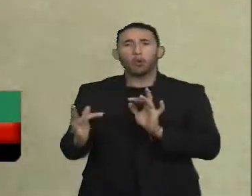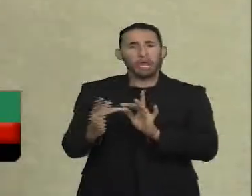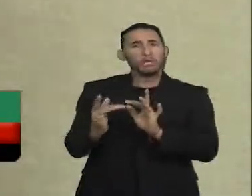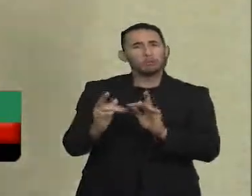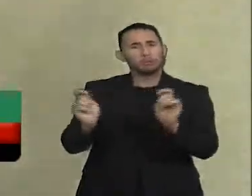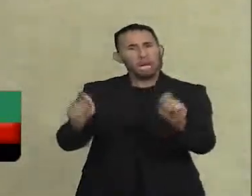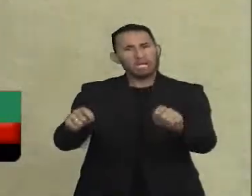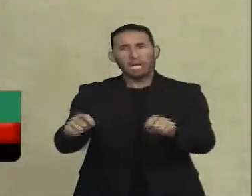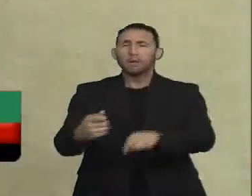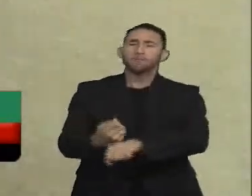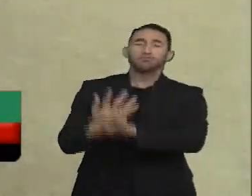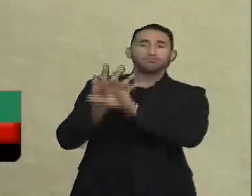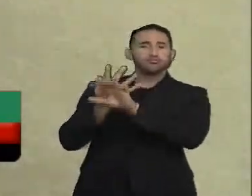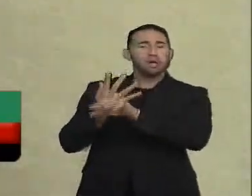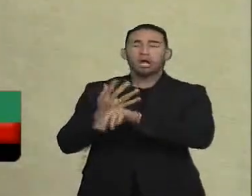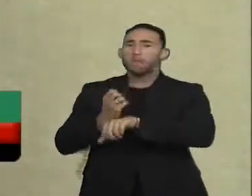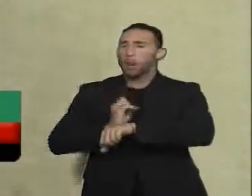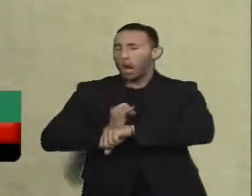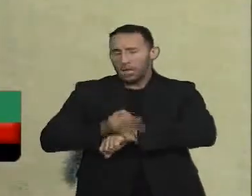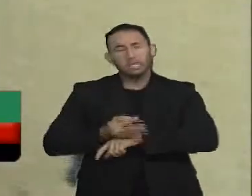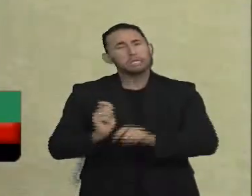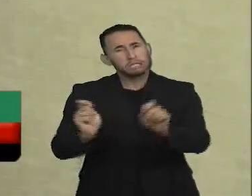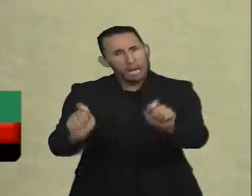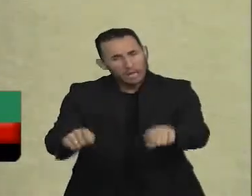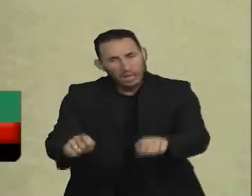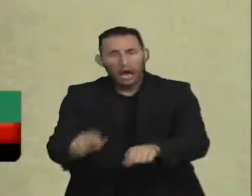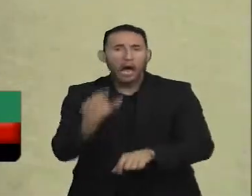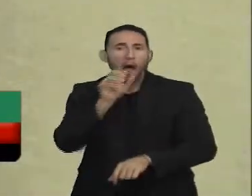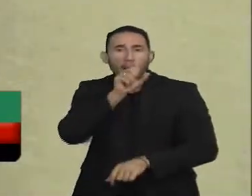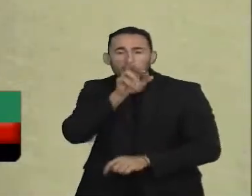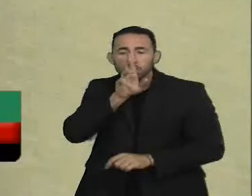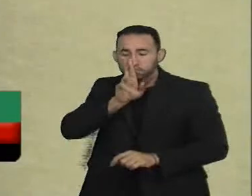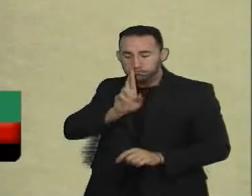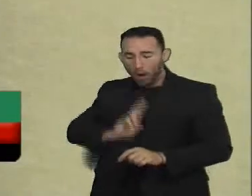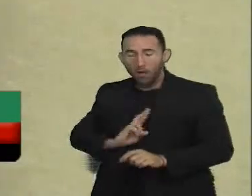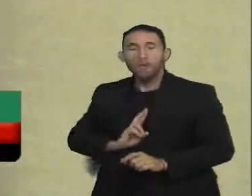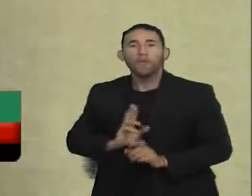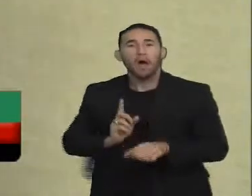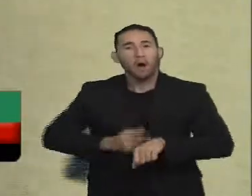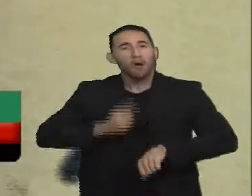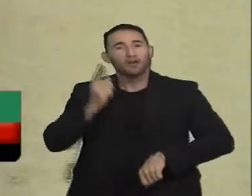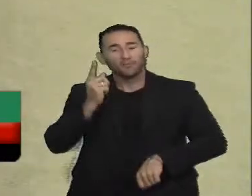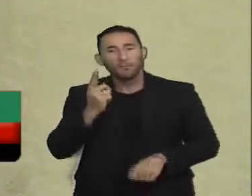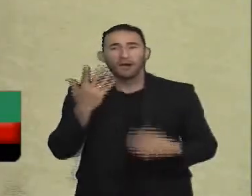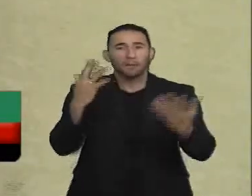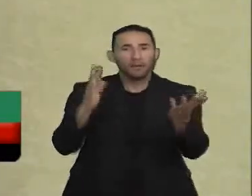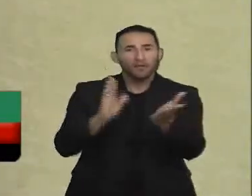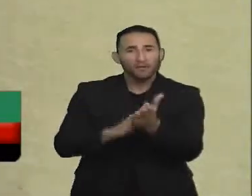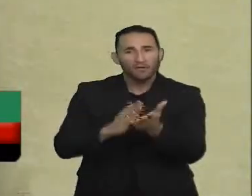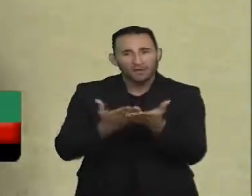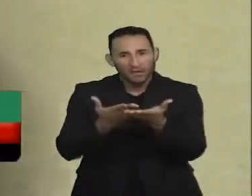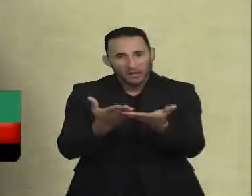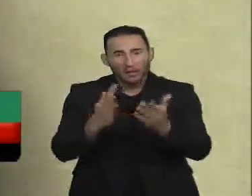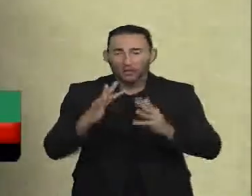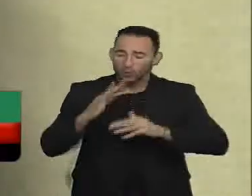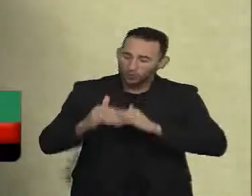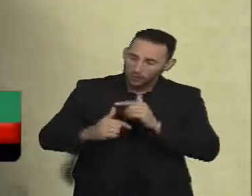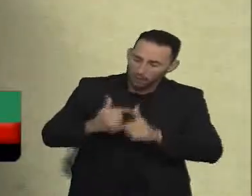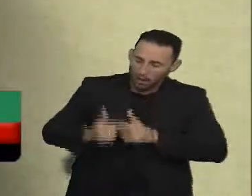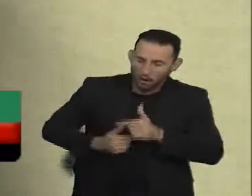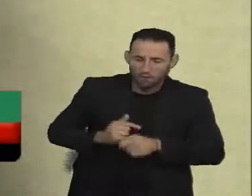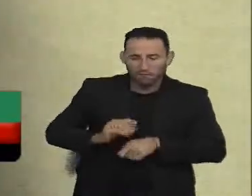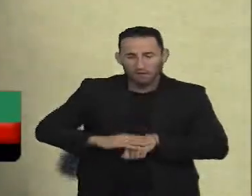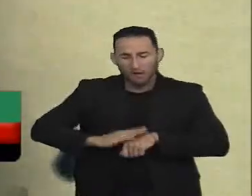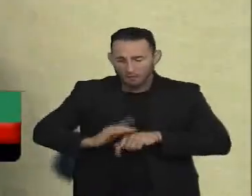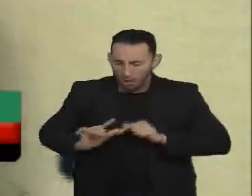você, domingo, altas horas, e no máximo 10 minutos você tem a devolutiva. Então, parabéns a você, a todo o trabalho. O Batista citou o Rafa,